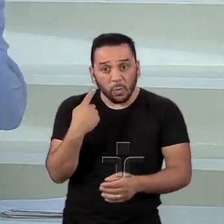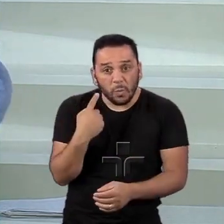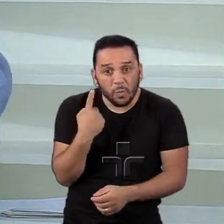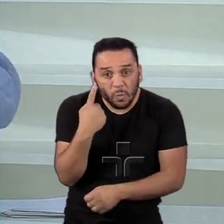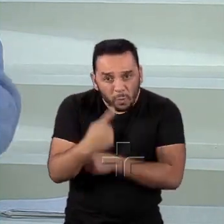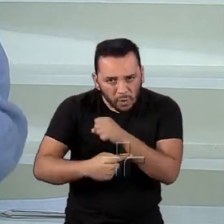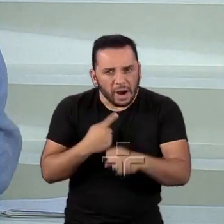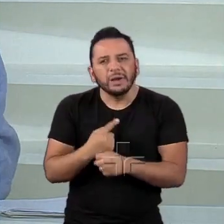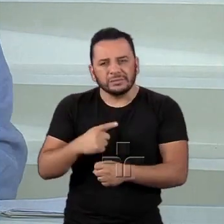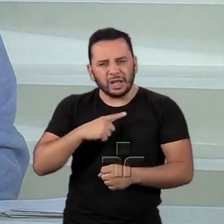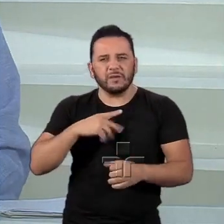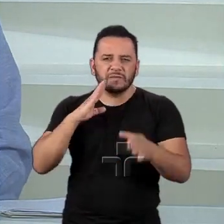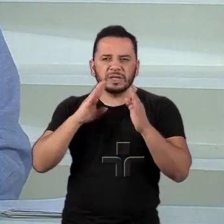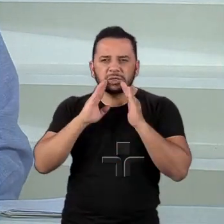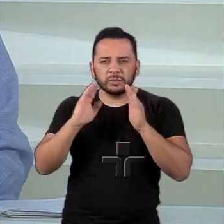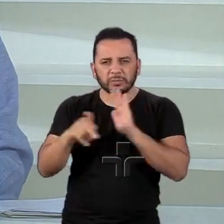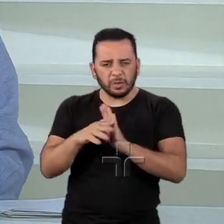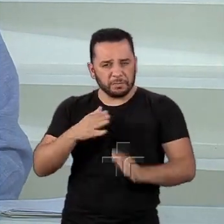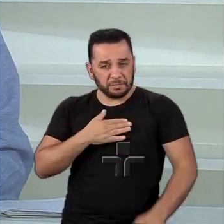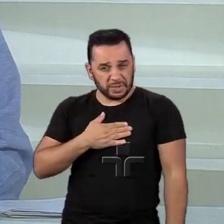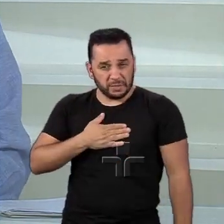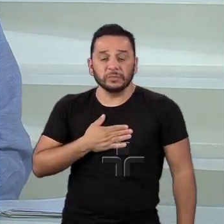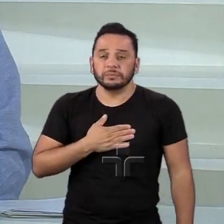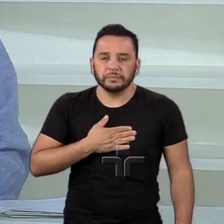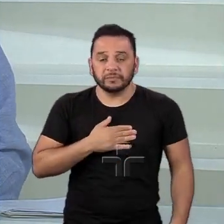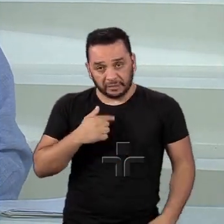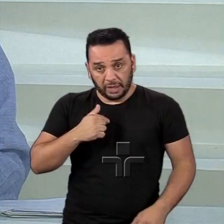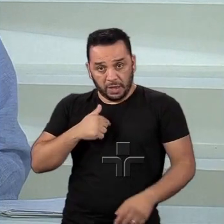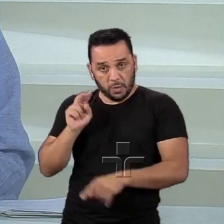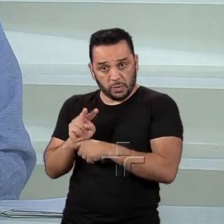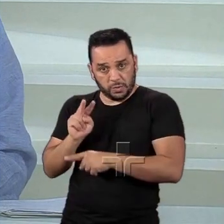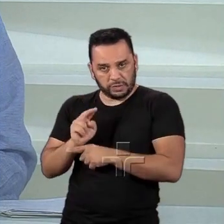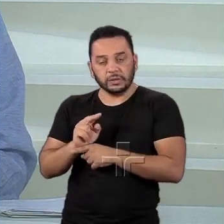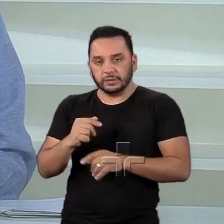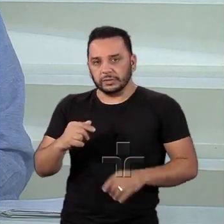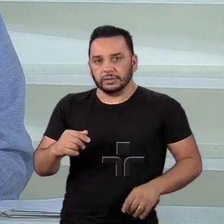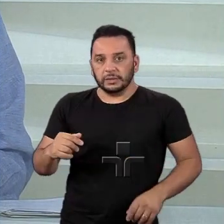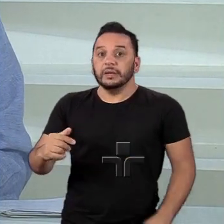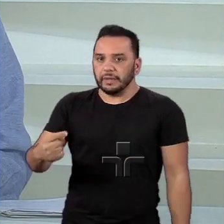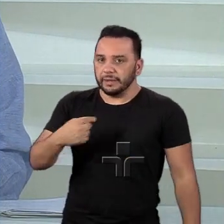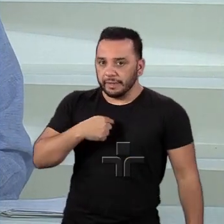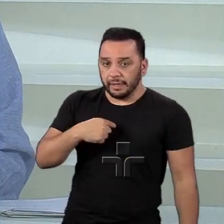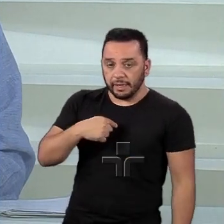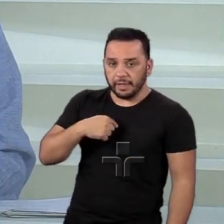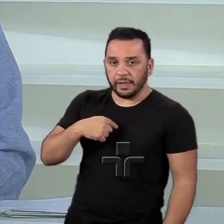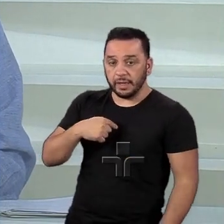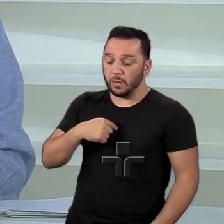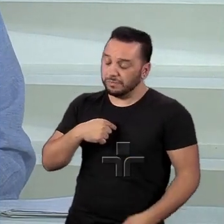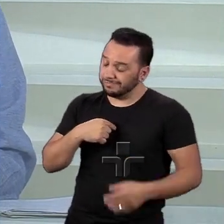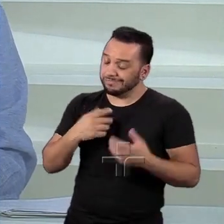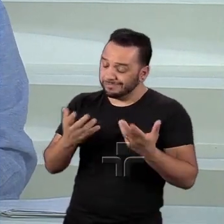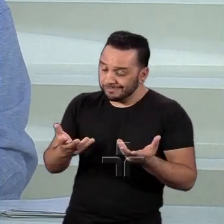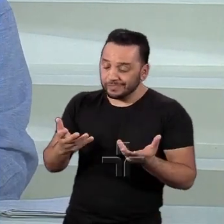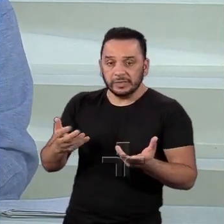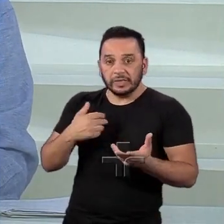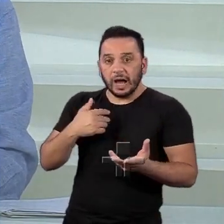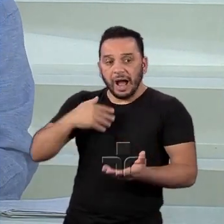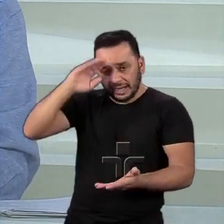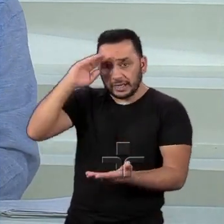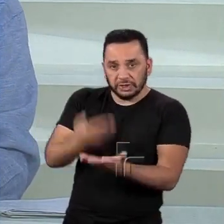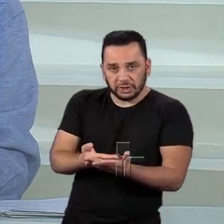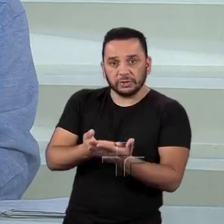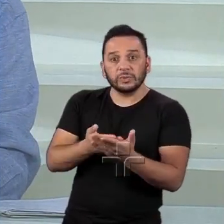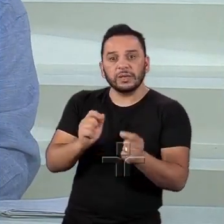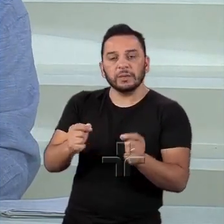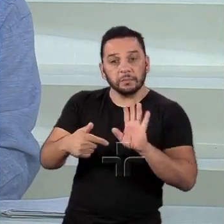artesanal, que eu lá administro, né, e que eu venho, não profetizando, porque eu gostaria que eu estivesse errado, que esse cenário que está